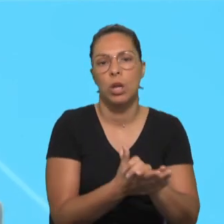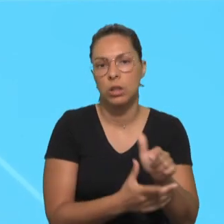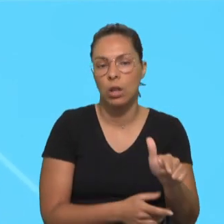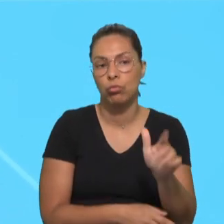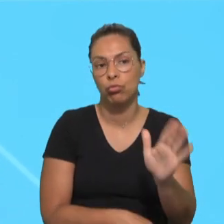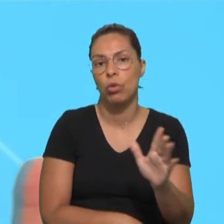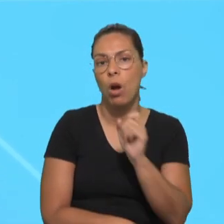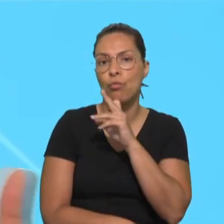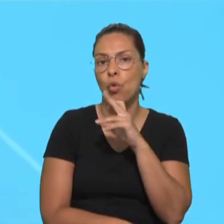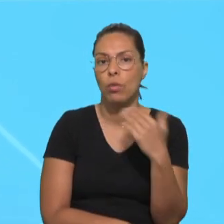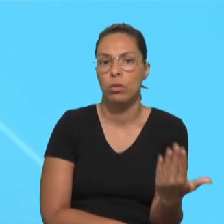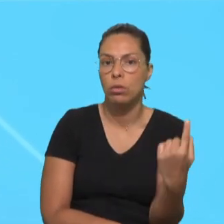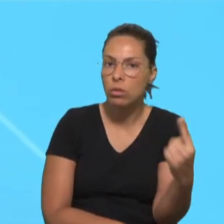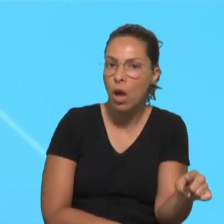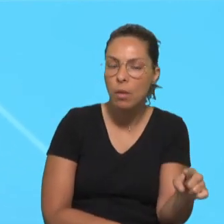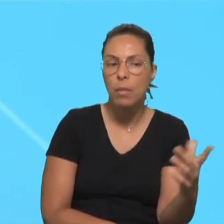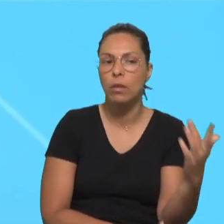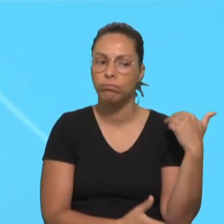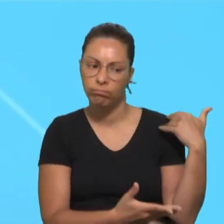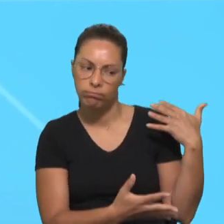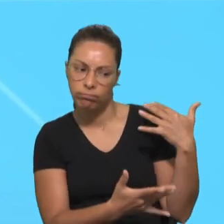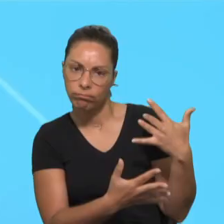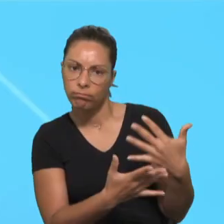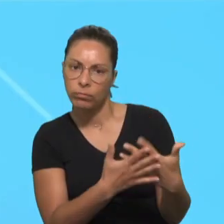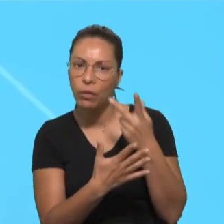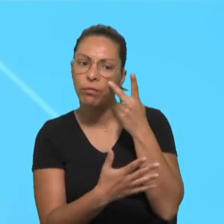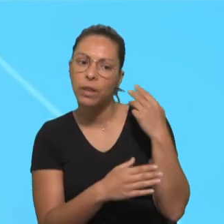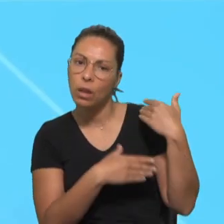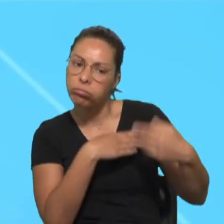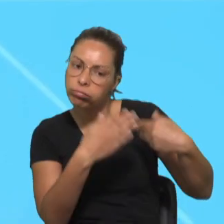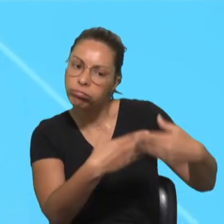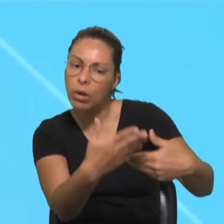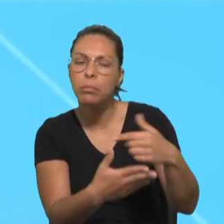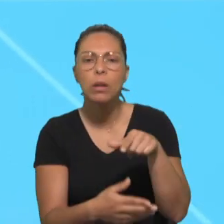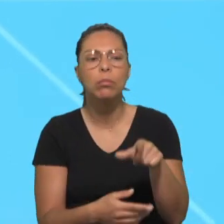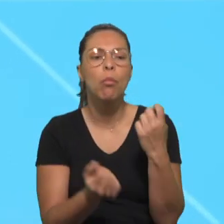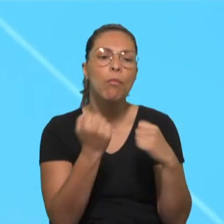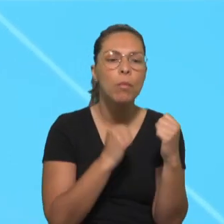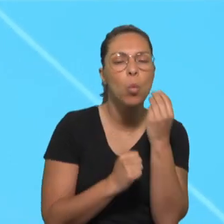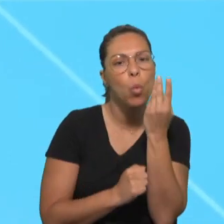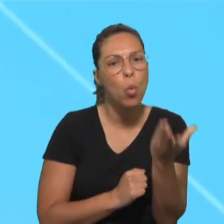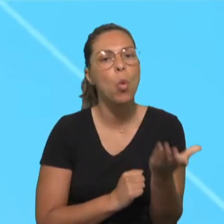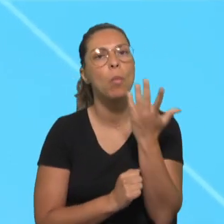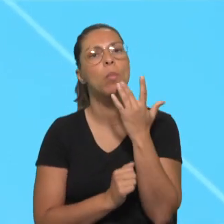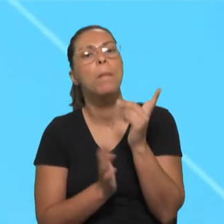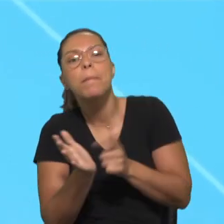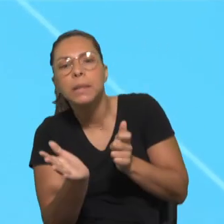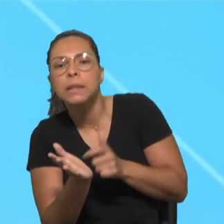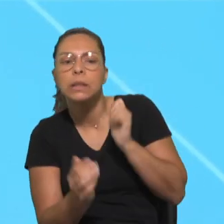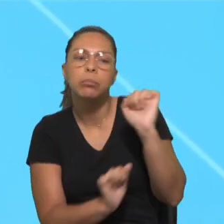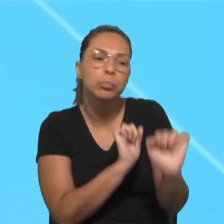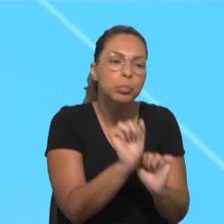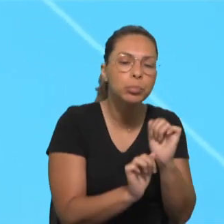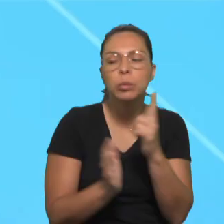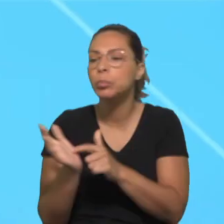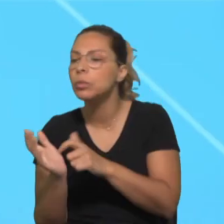também em diferentes contextos, ao longo da vida, quais as dinâmicas, quais as necessidades familiares destas várias gerações,